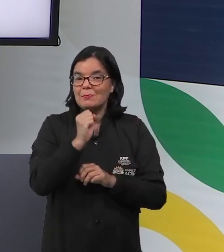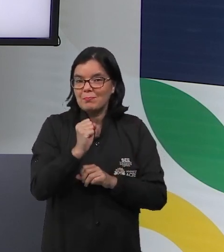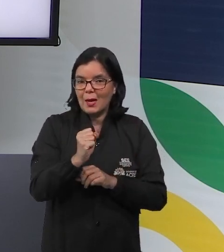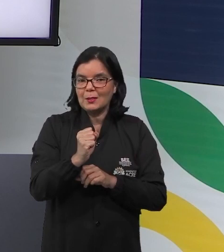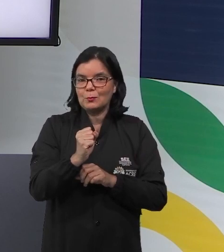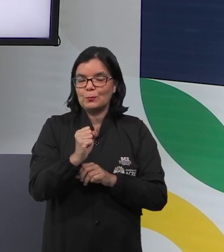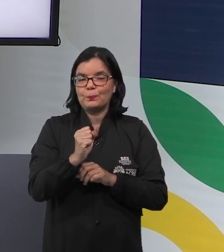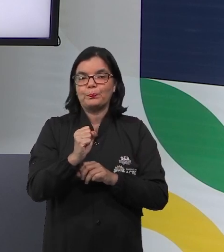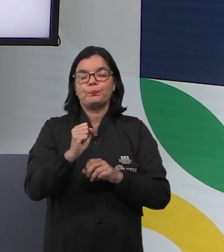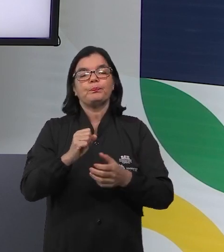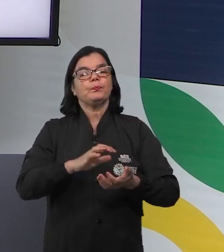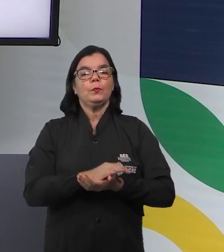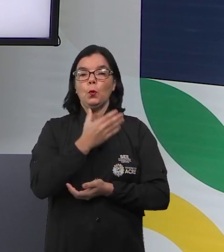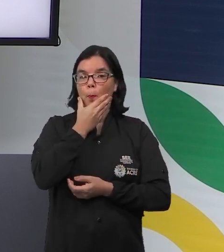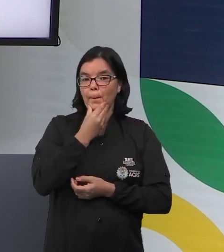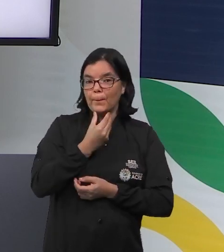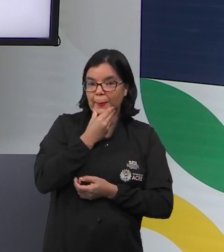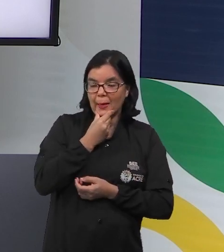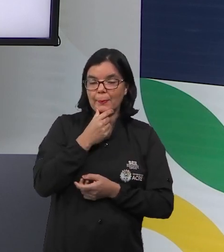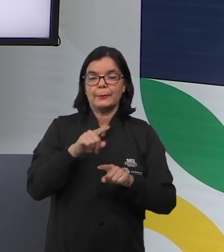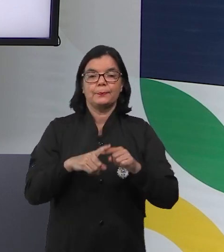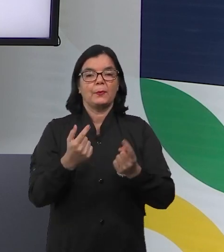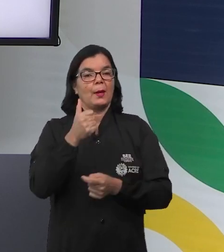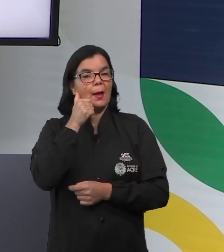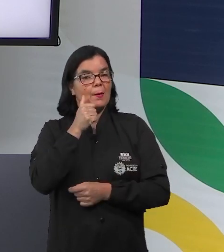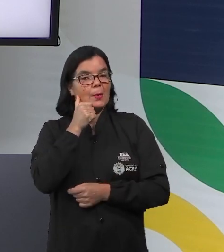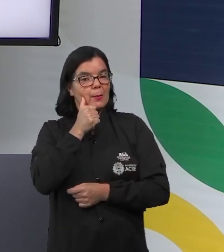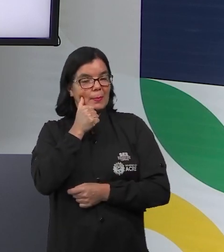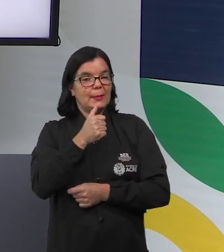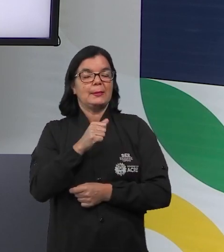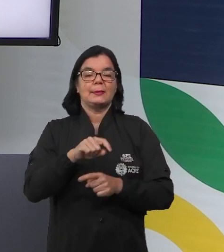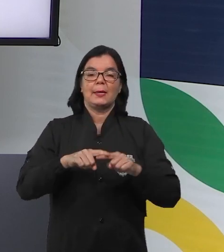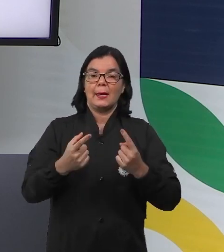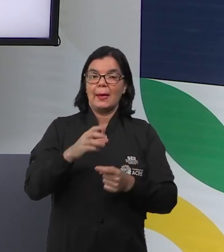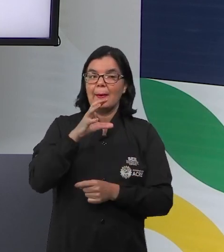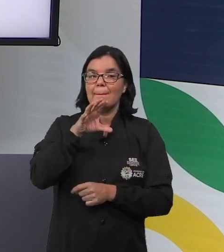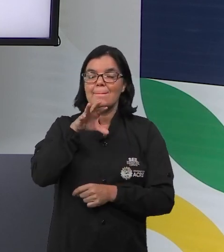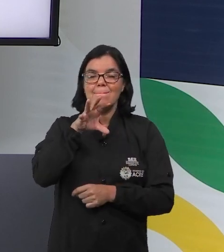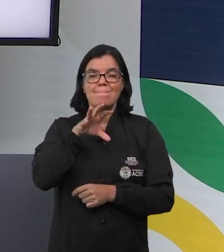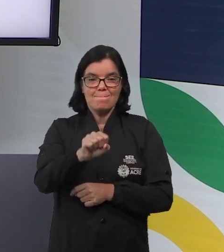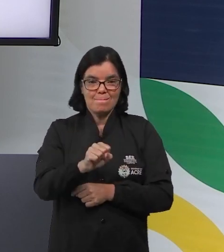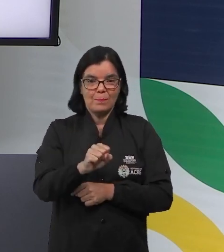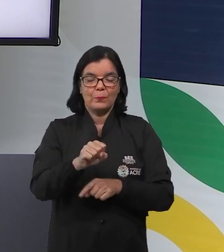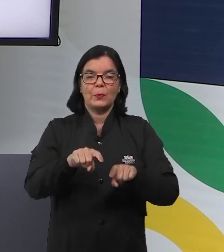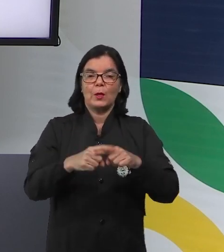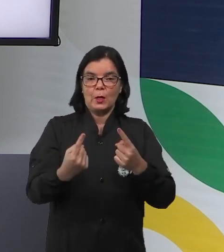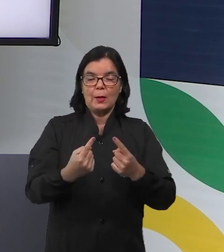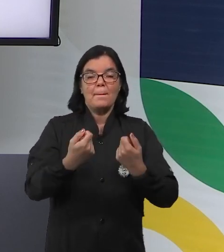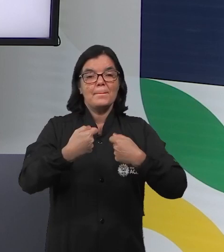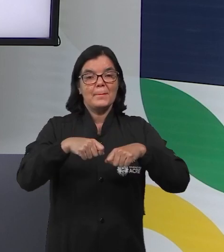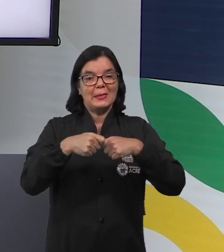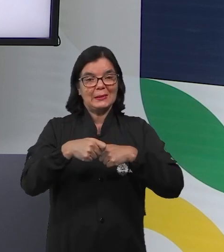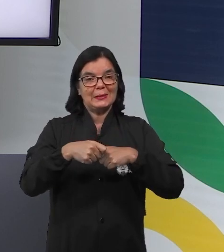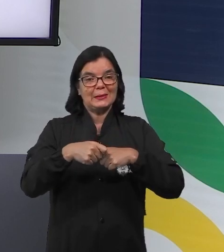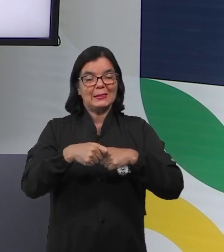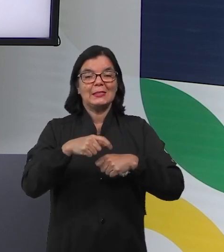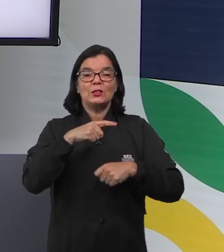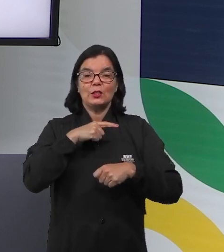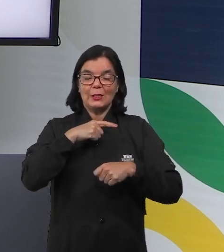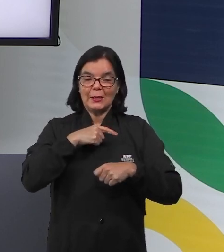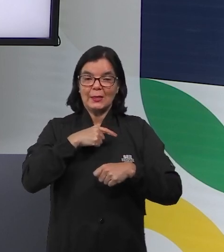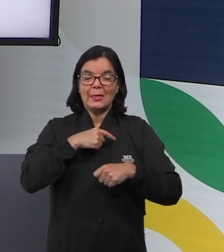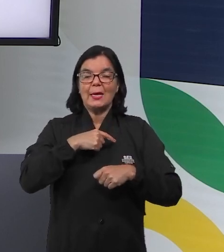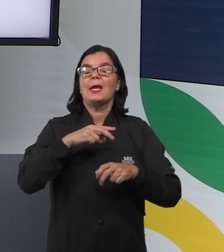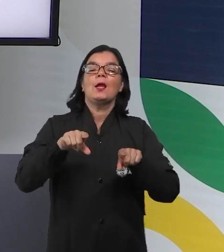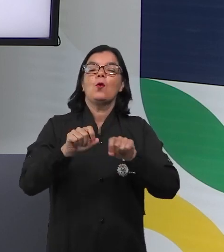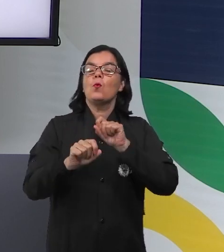trás. A função, pessoal, da fêmea de fazer isso é que ela precisa obter nutrientes necessários para a